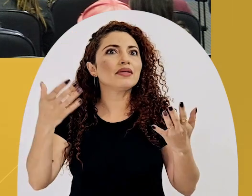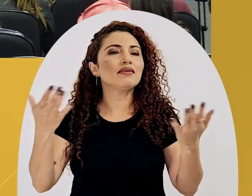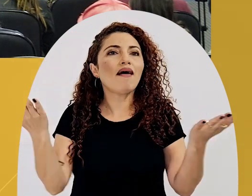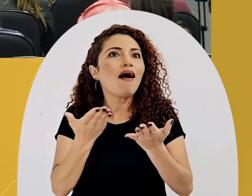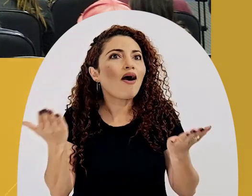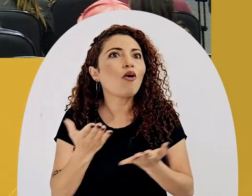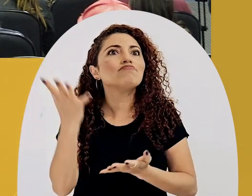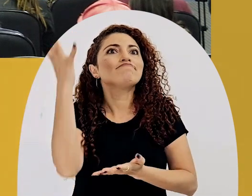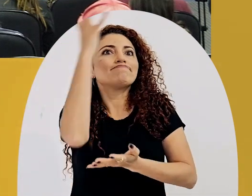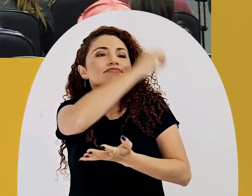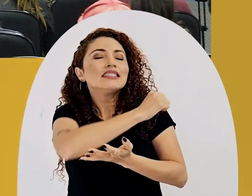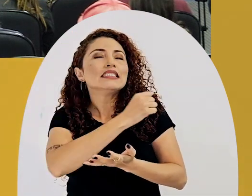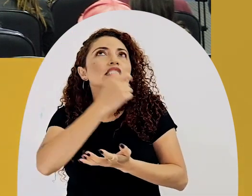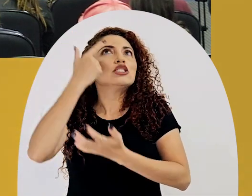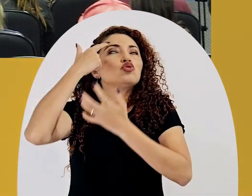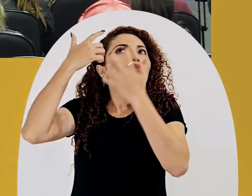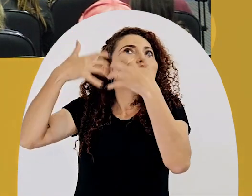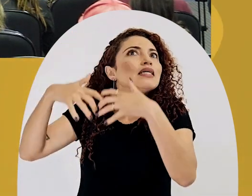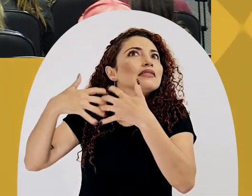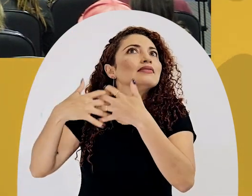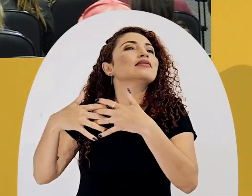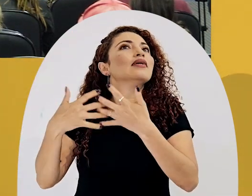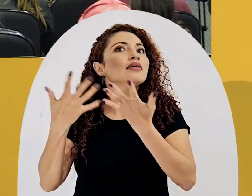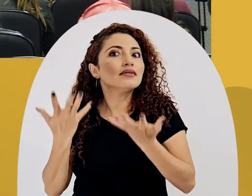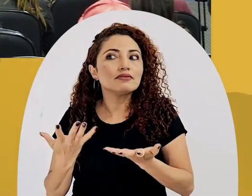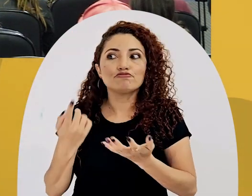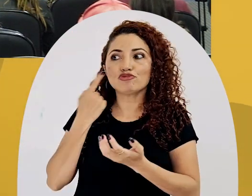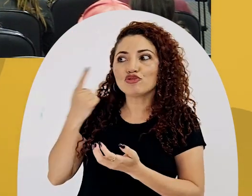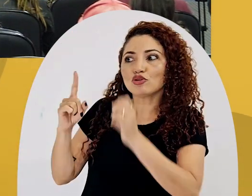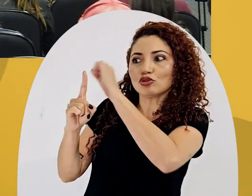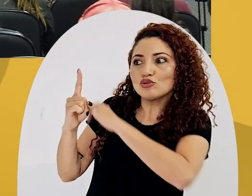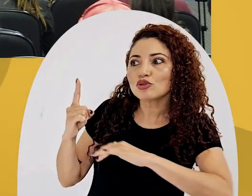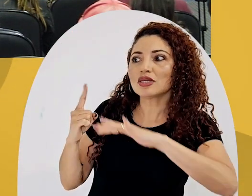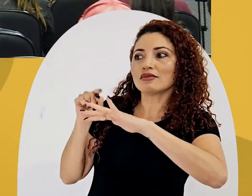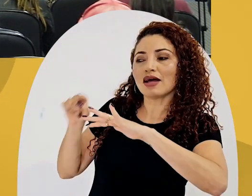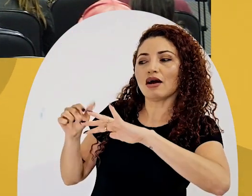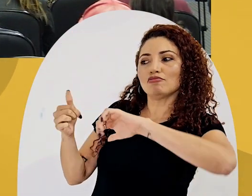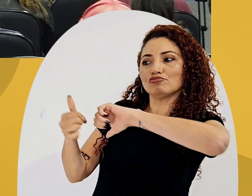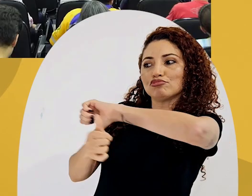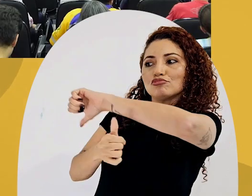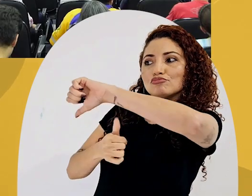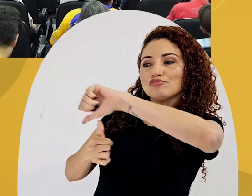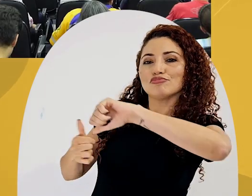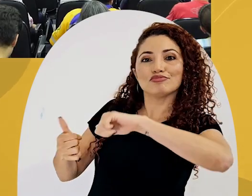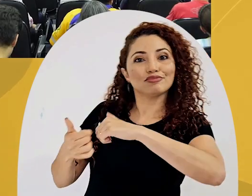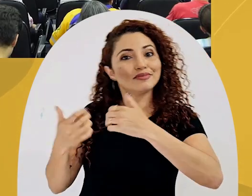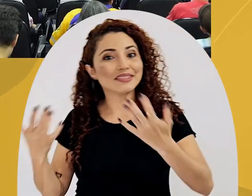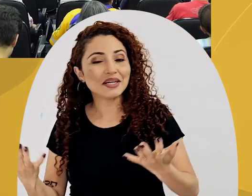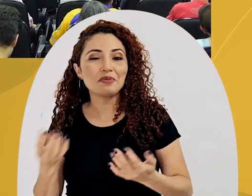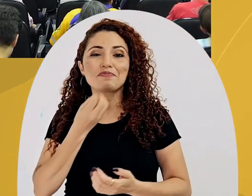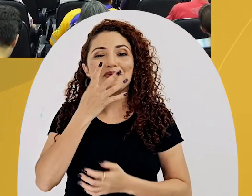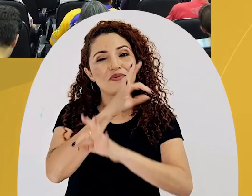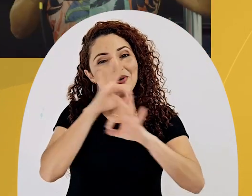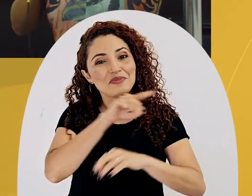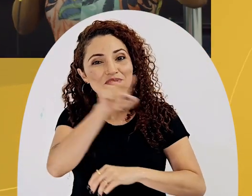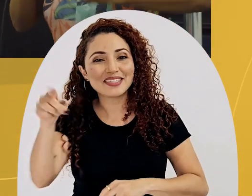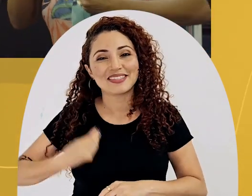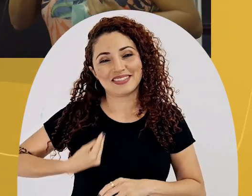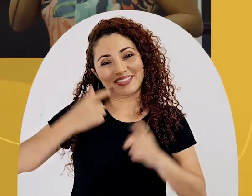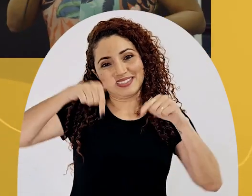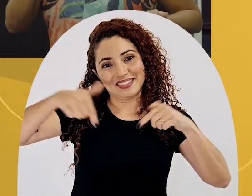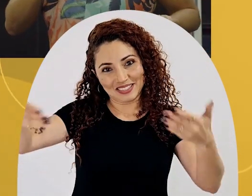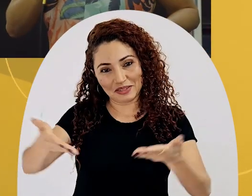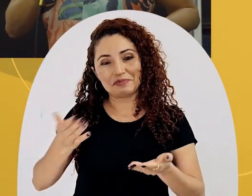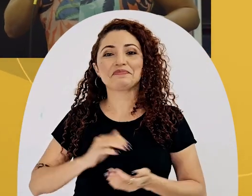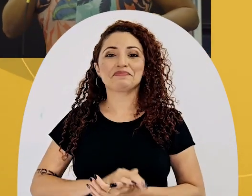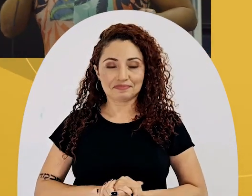sobre, porque a sociedade também está mudando, e que legal que vocês estiveram aqui. E para iniciar, então,